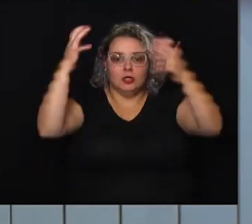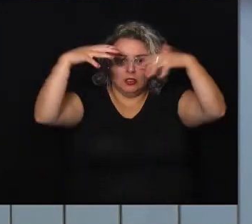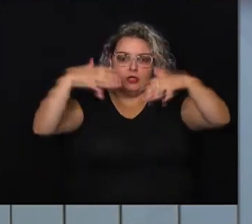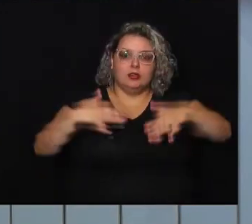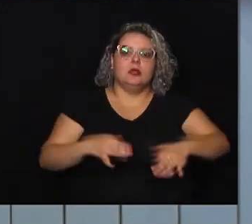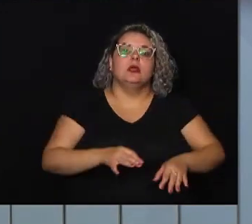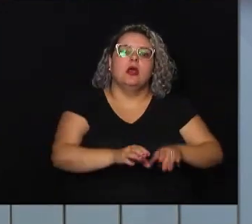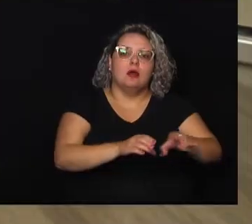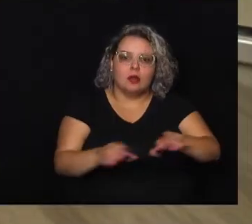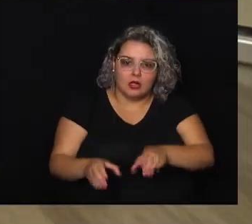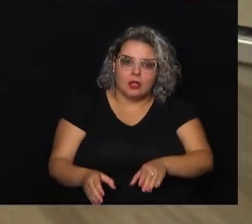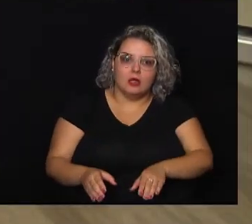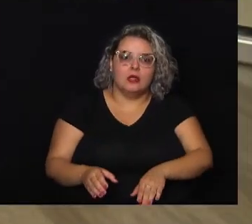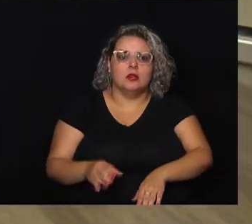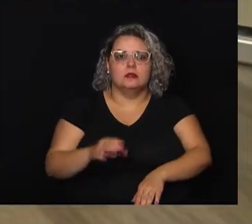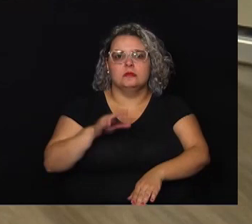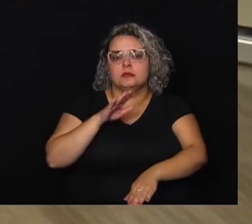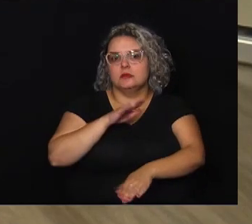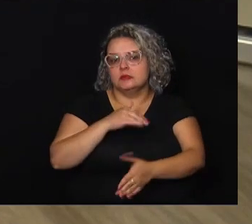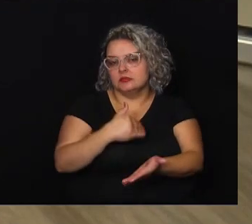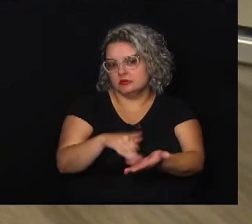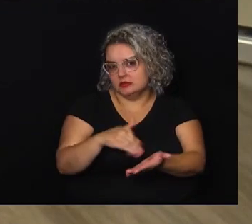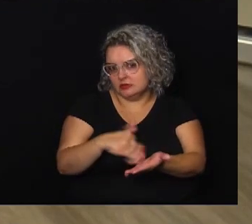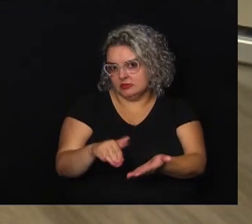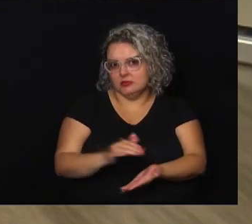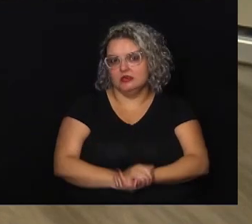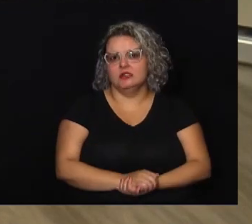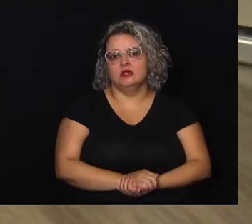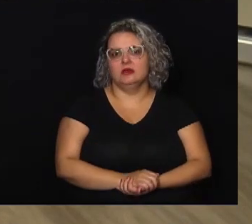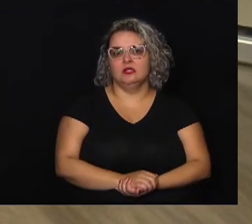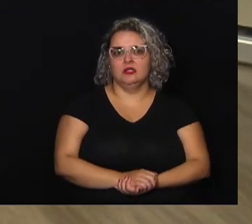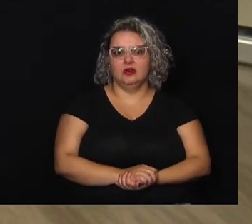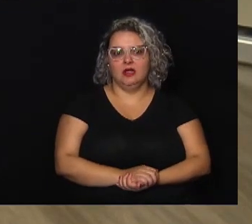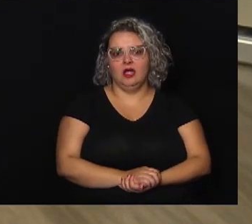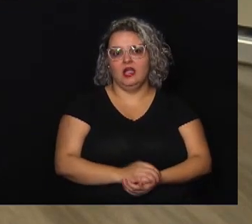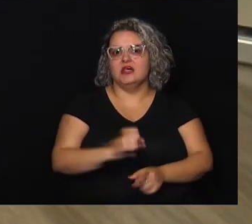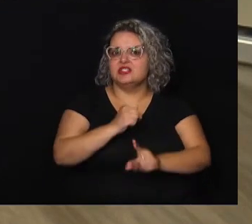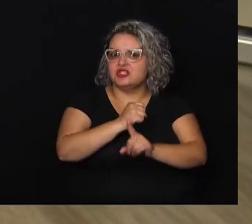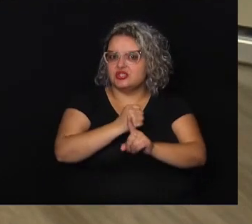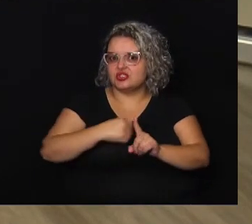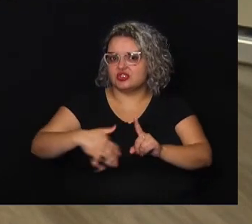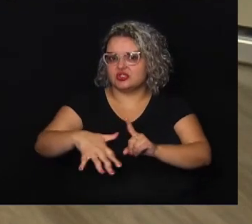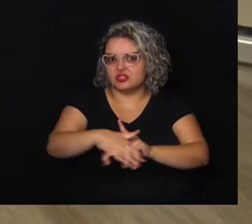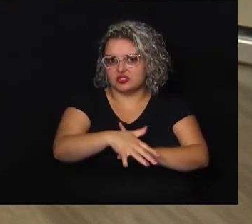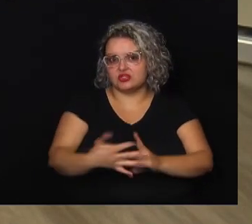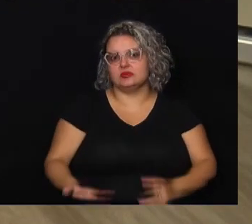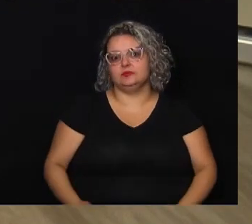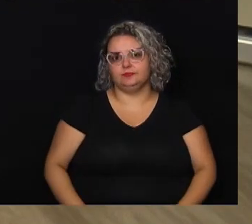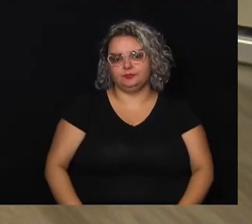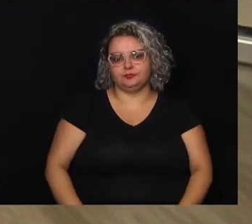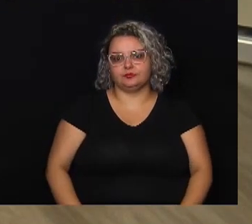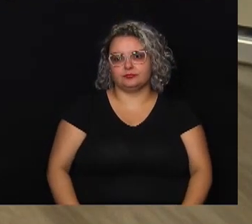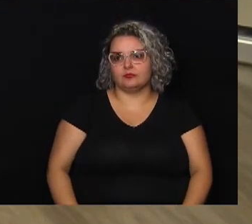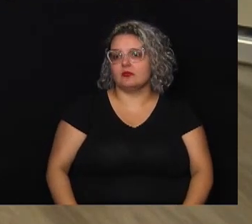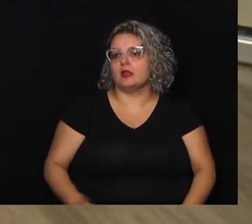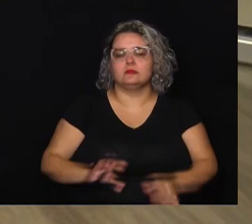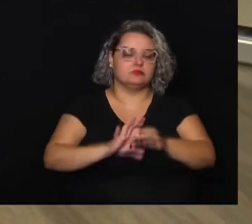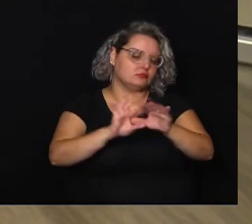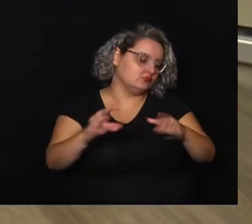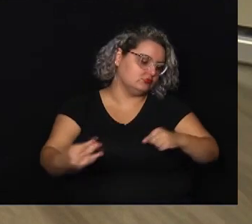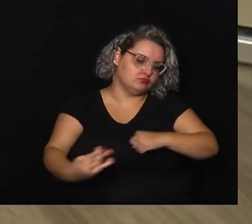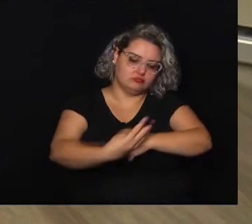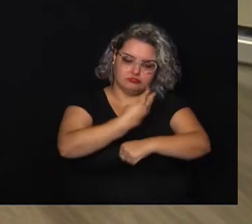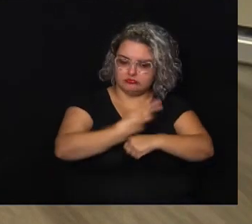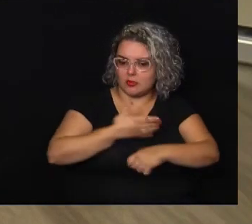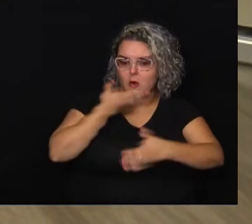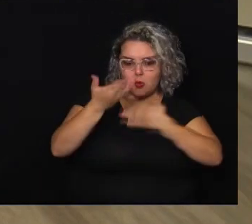Cidadania da Prefeitura. Presidente, ao longo do nosso Câmara Total, a gente sempre deixa aqui o número do nosso WhatsApp para quem quiser mandar o seu